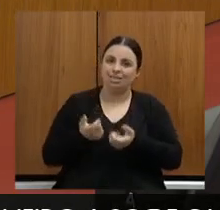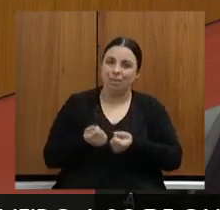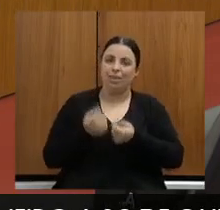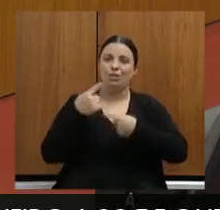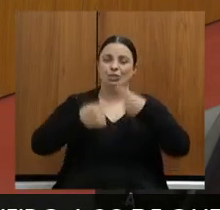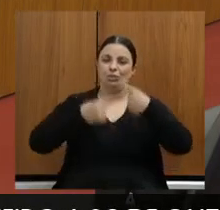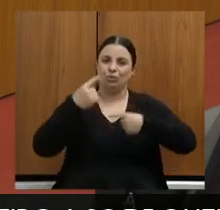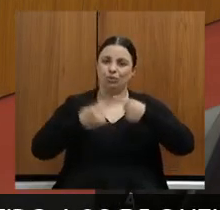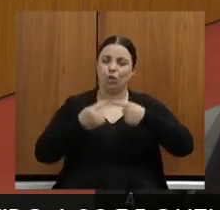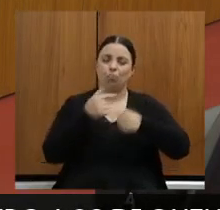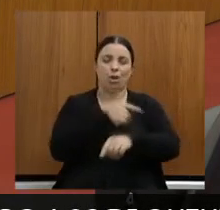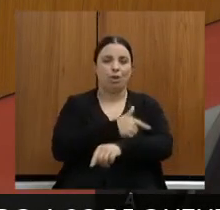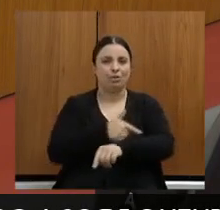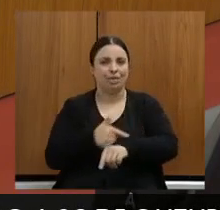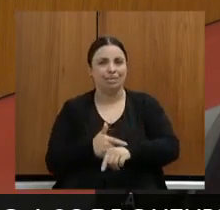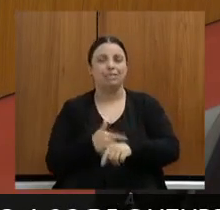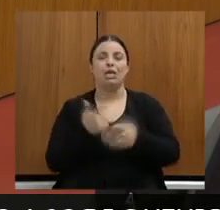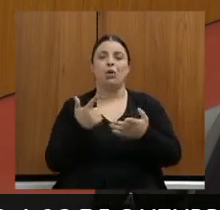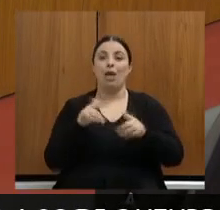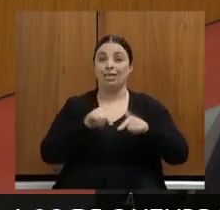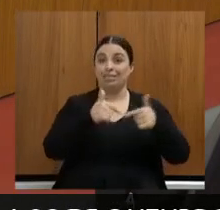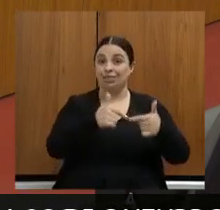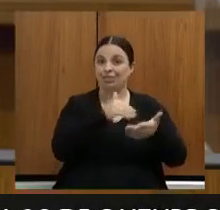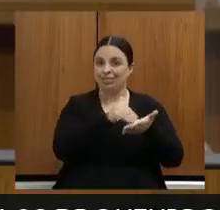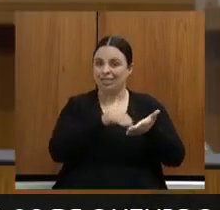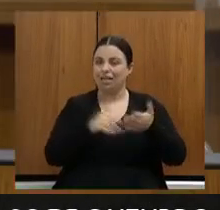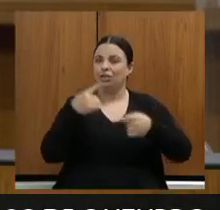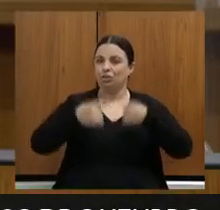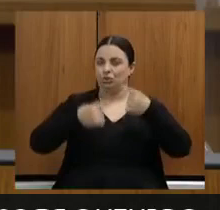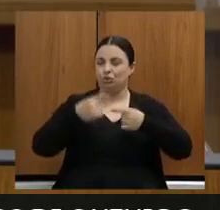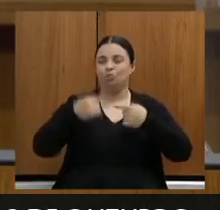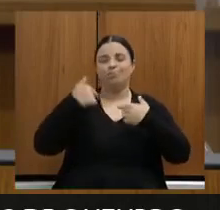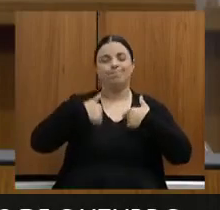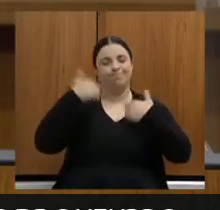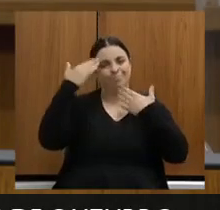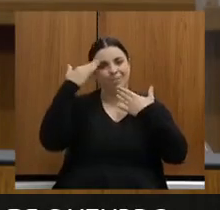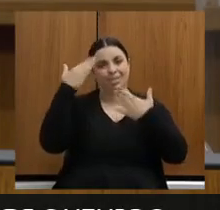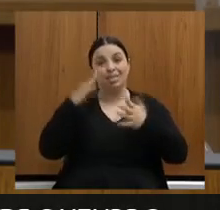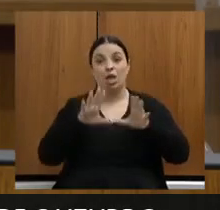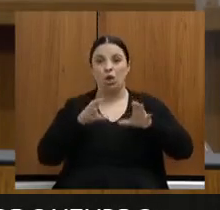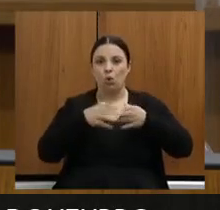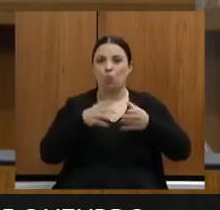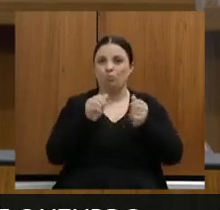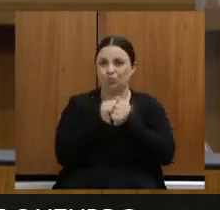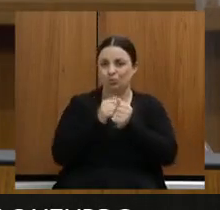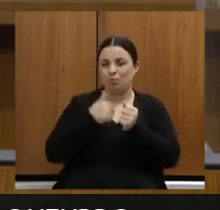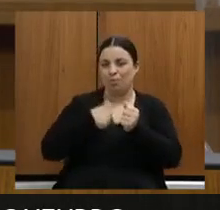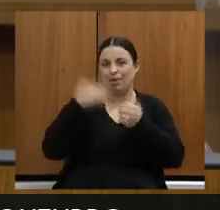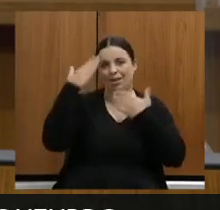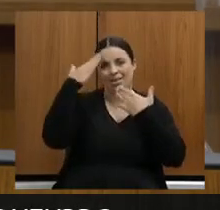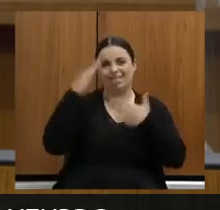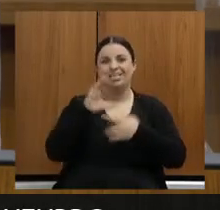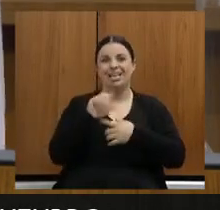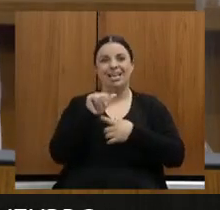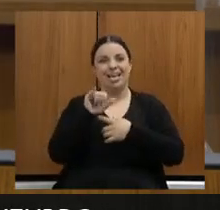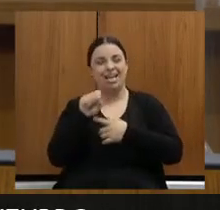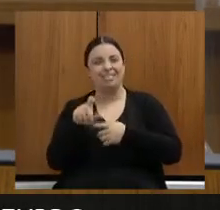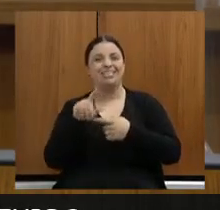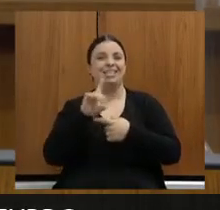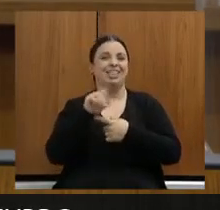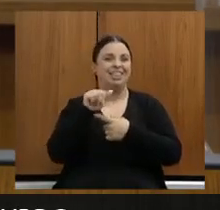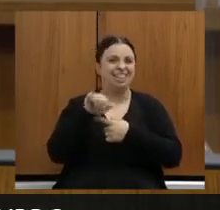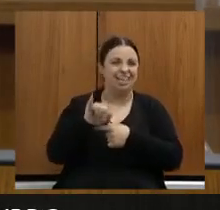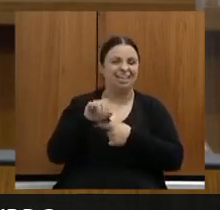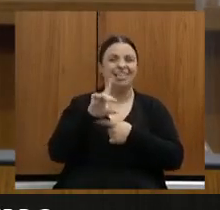e discutiram as ações da secretaria agradecer agradecer minha equipe que acompanhou aqui na casa da Dani